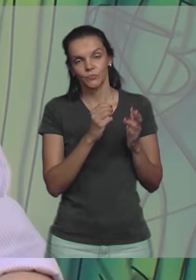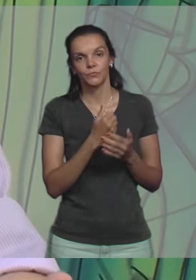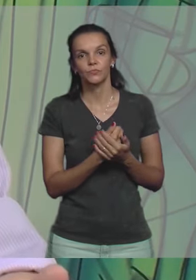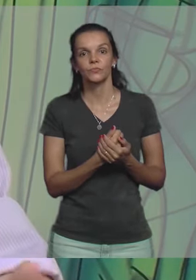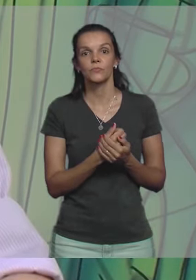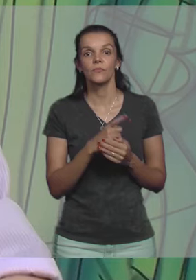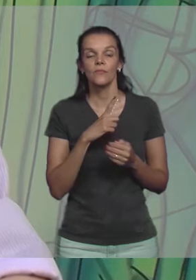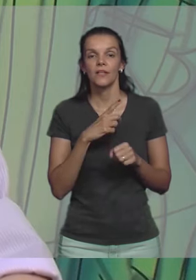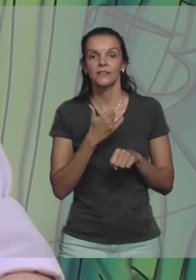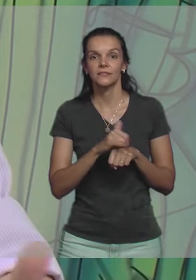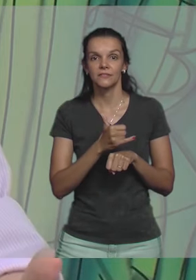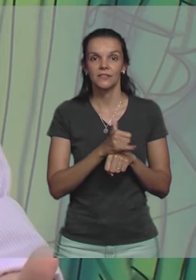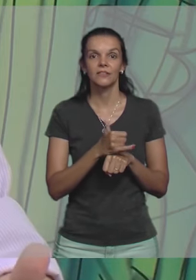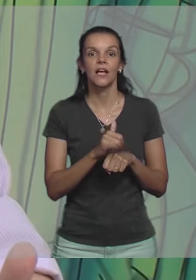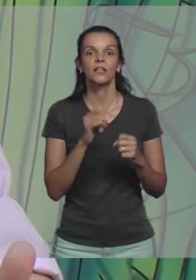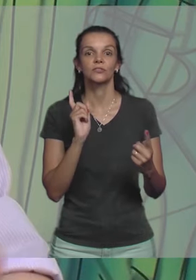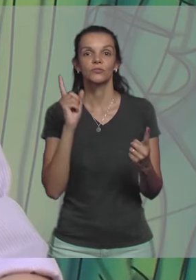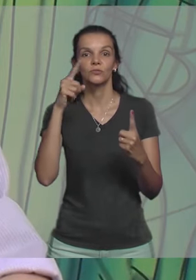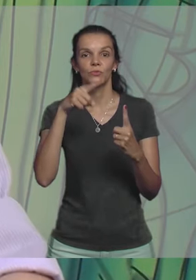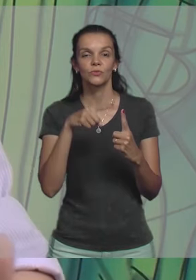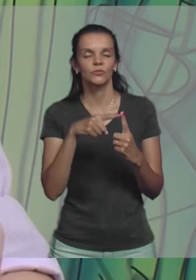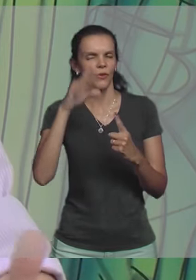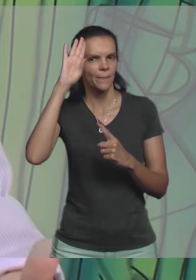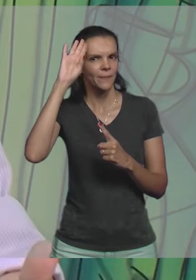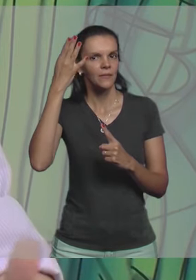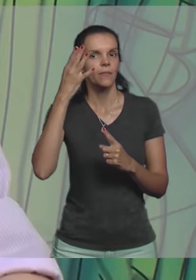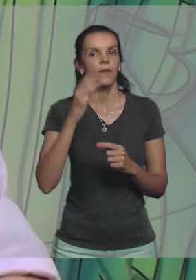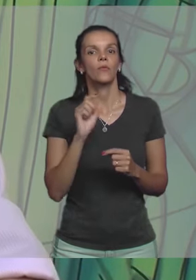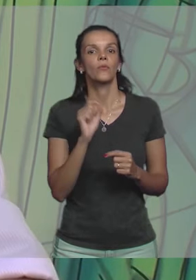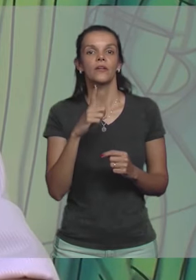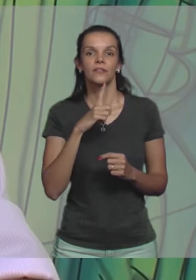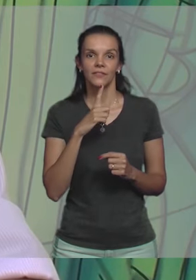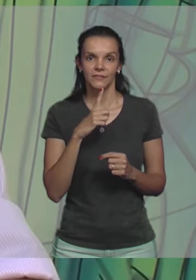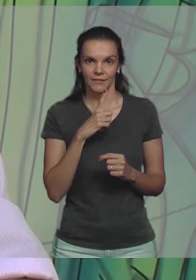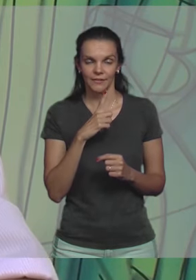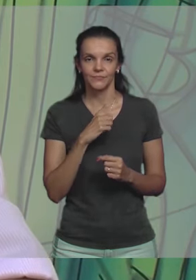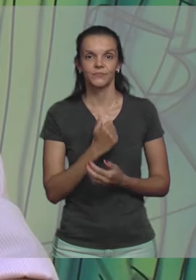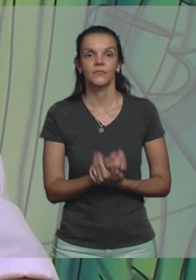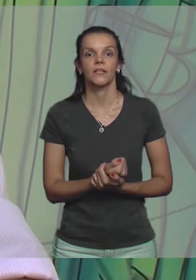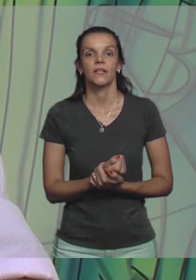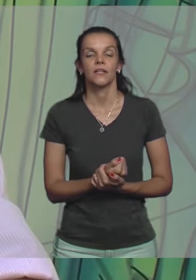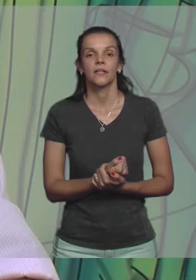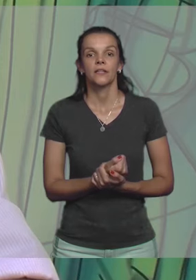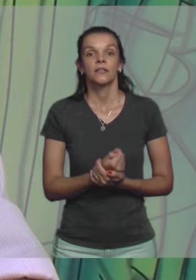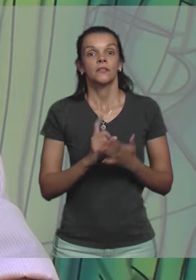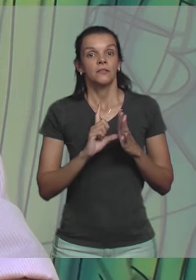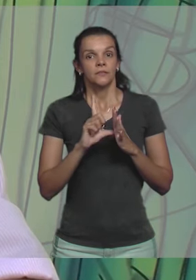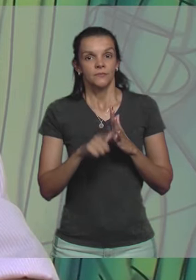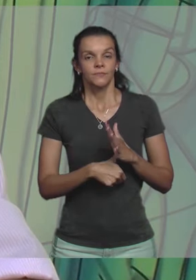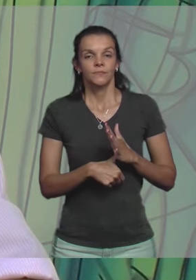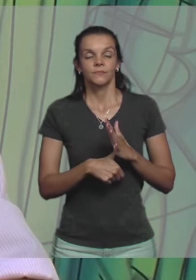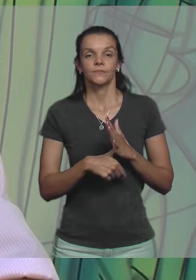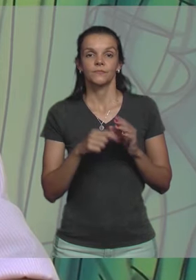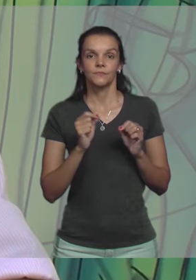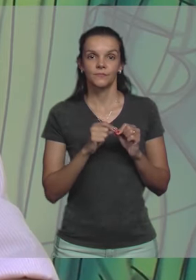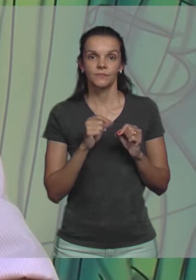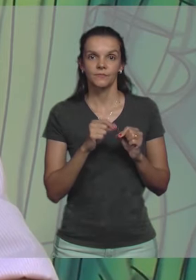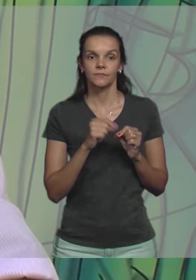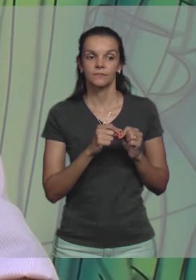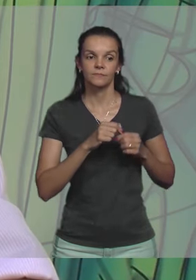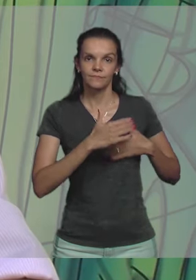das estratégias, das metas principais, o que vai constituir esse plano, né? E, na sequência, é elaborado um